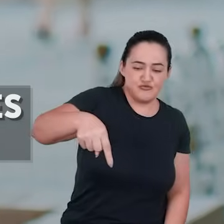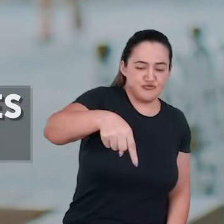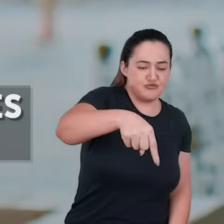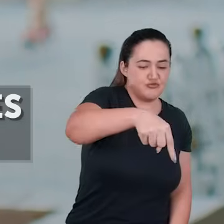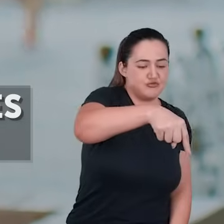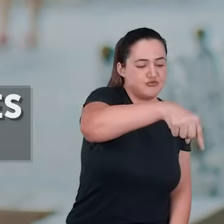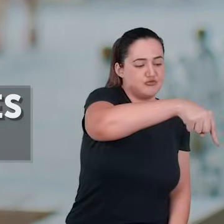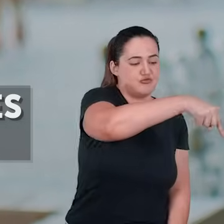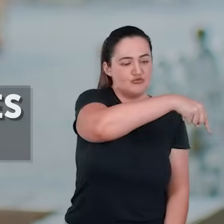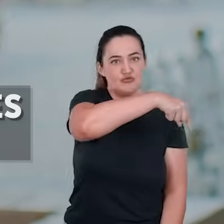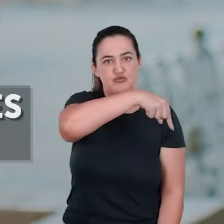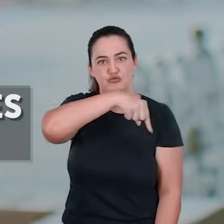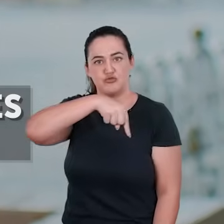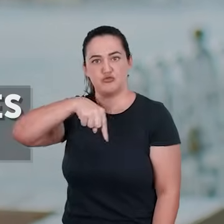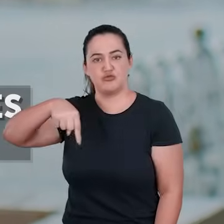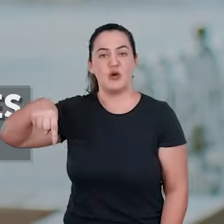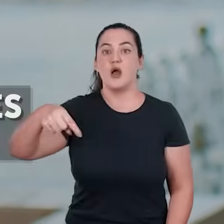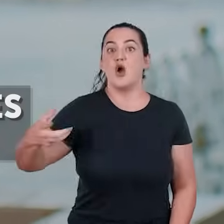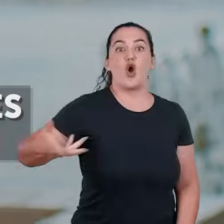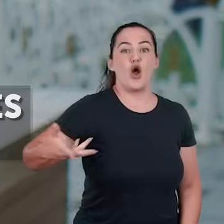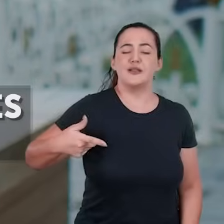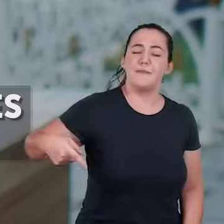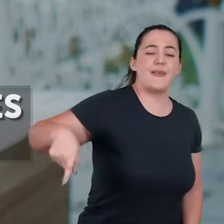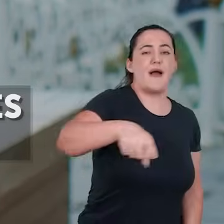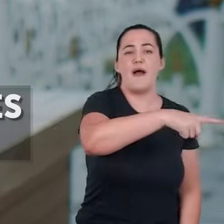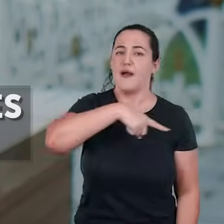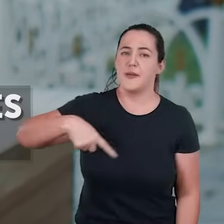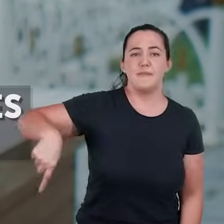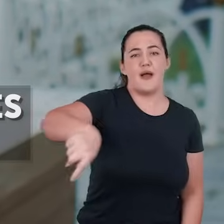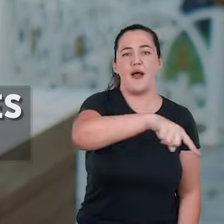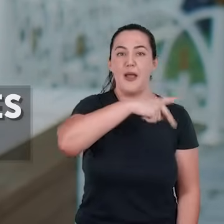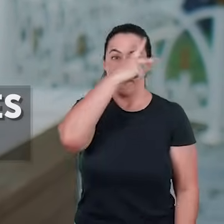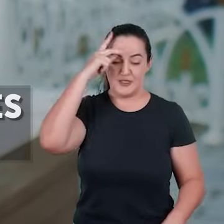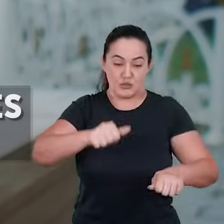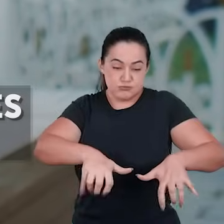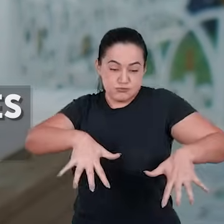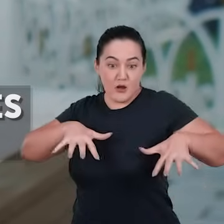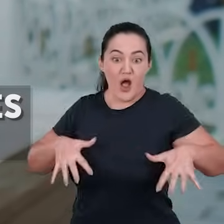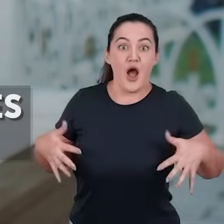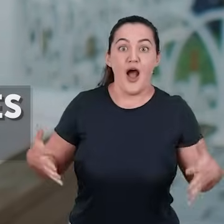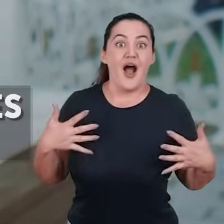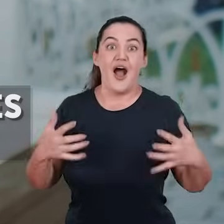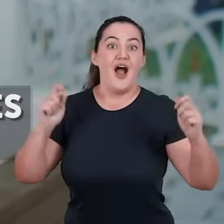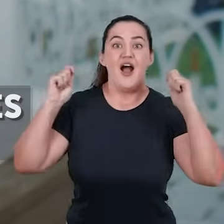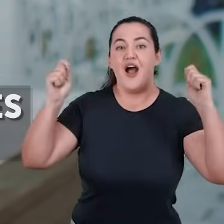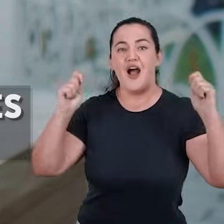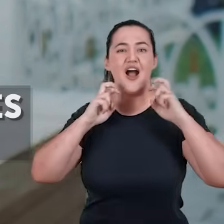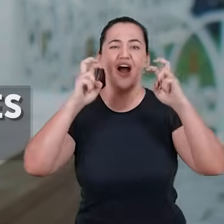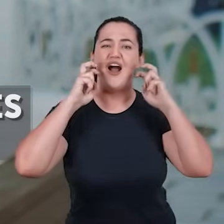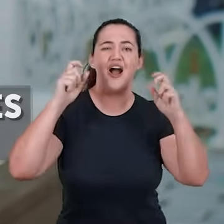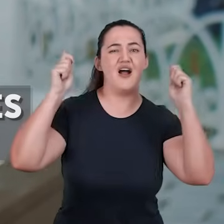a frente e faziam a curva de novo. Eram várias curvas e as pessoas ficavam até insanas, gritando palavras de